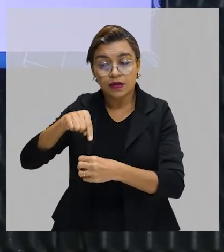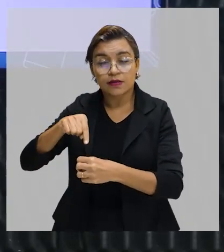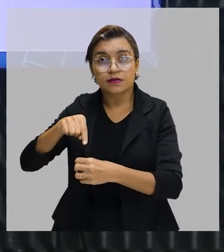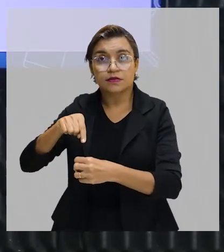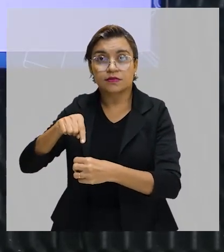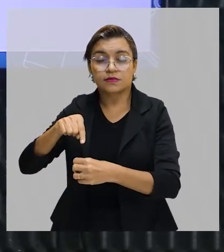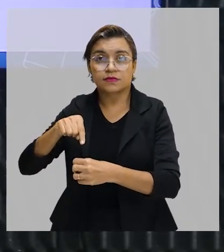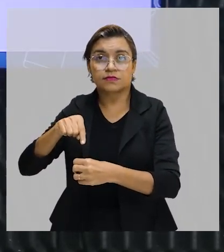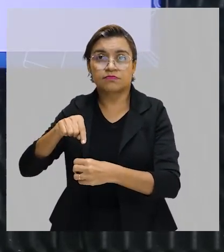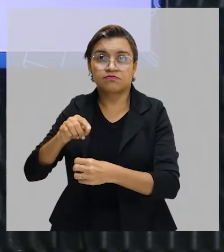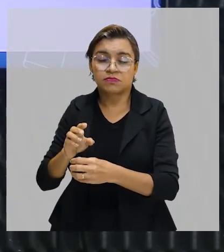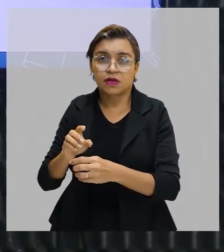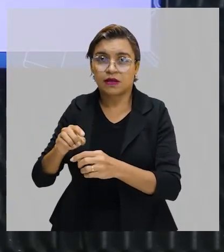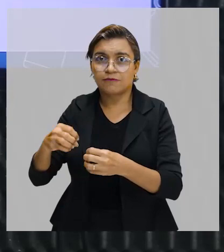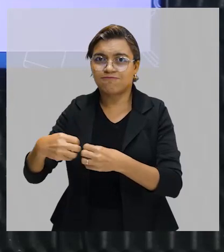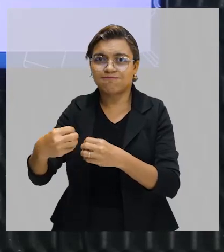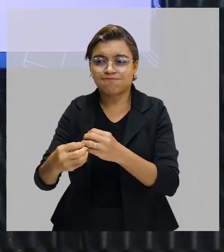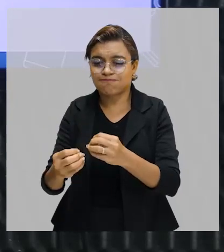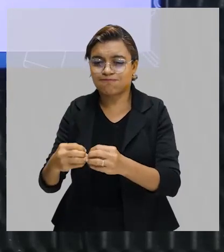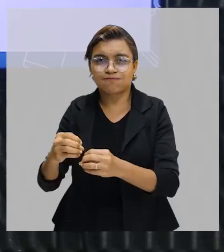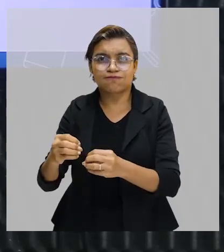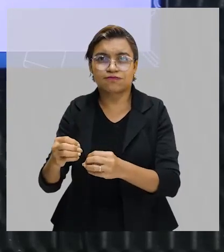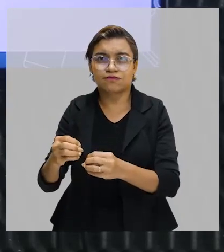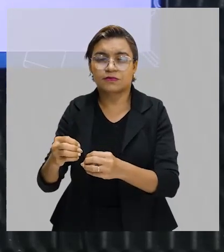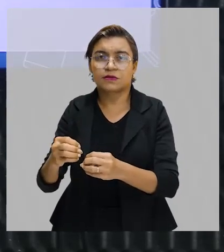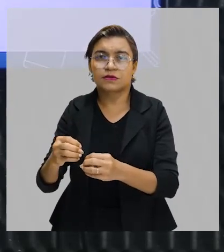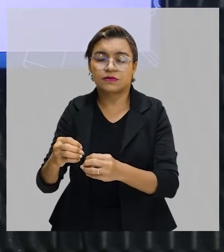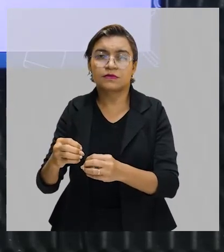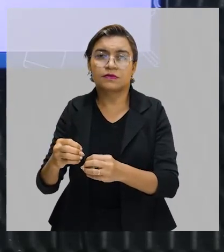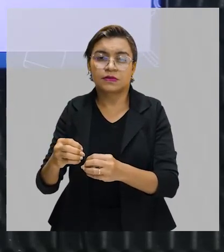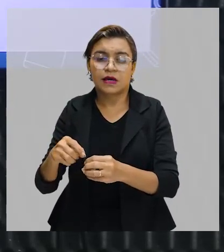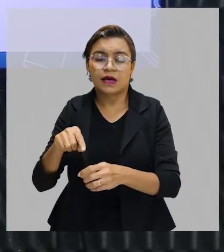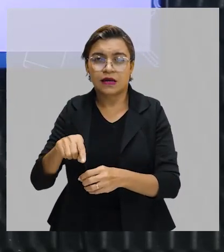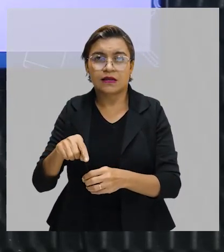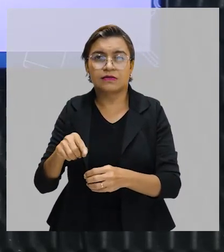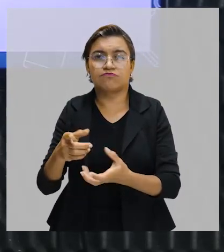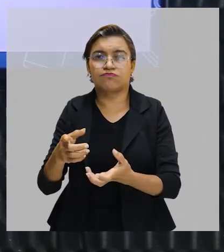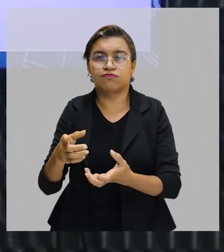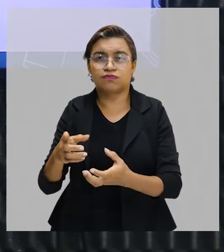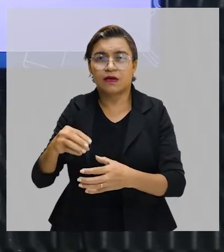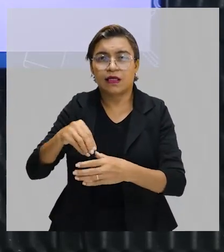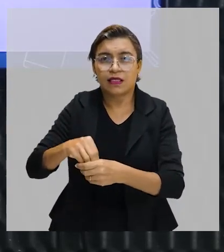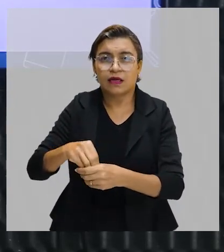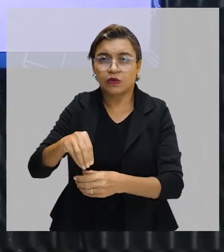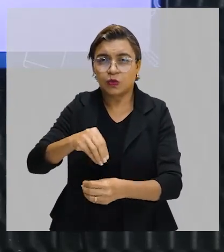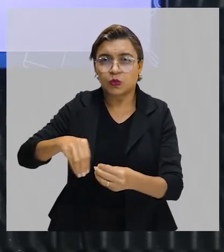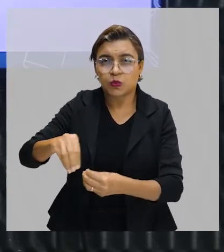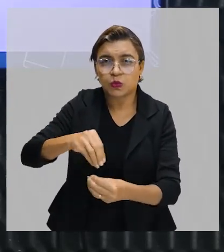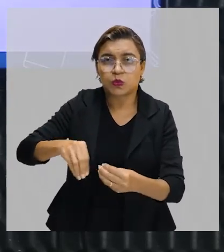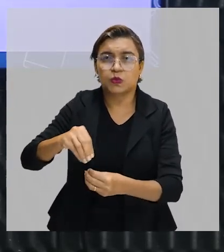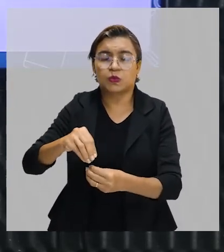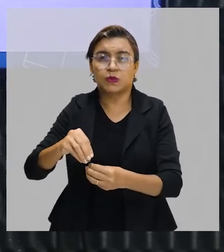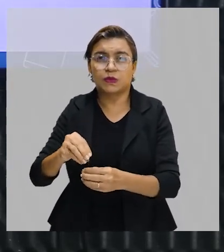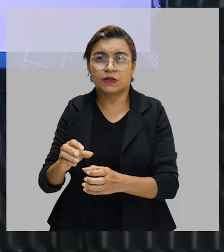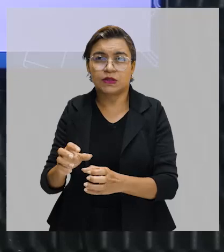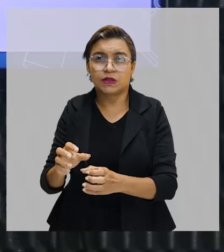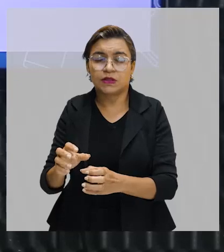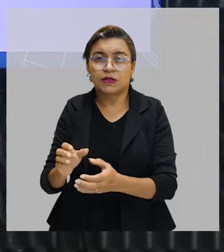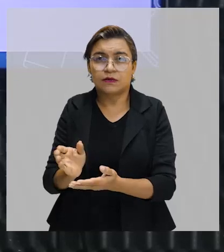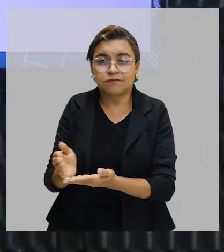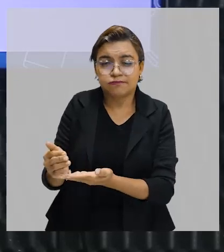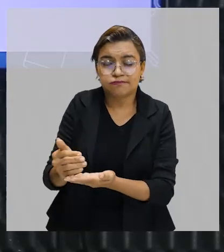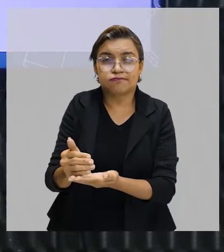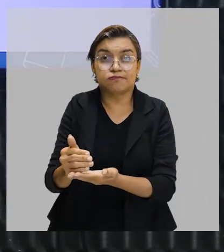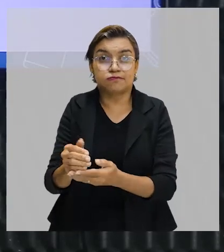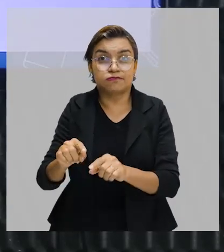estão confinados, eles vão bater ali, né, nesses refletores e irão se concentrar ali na parte